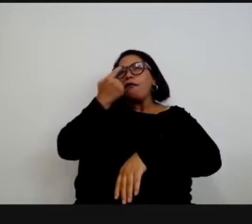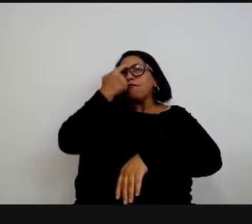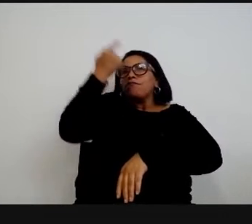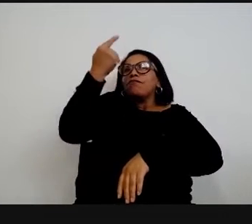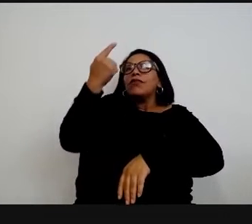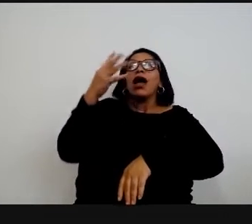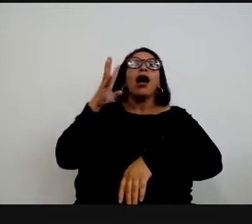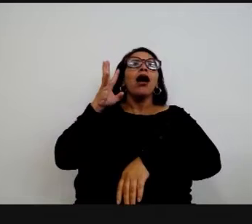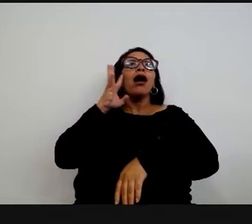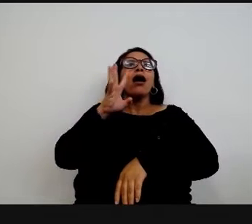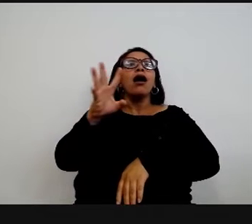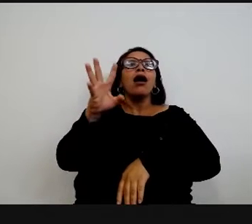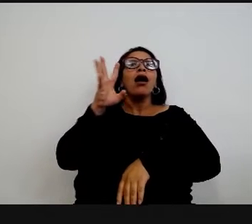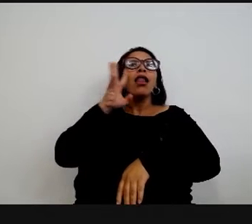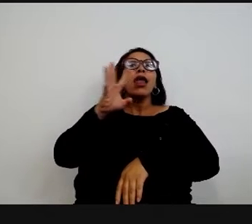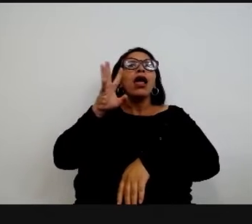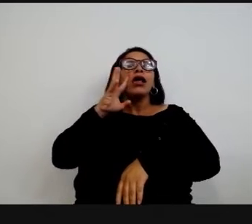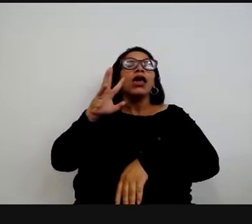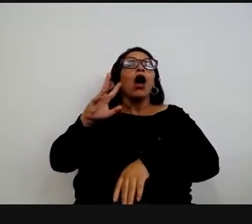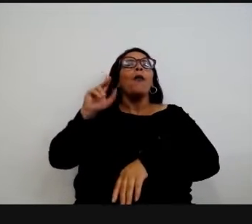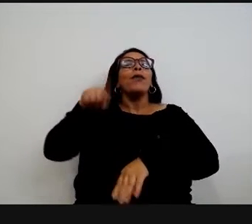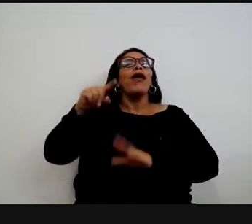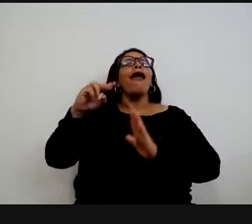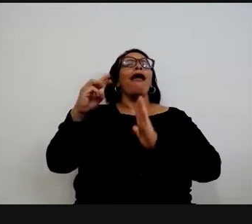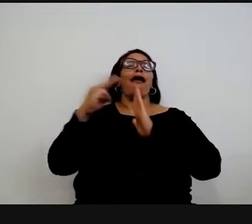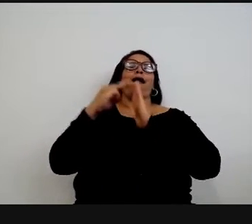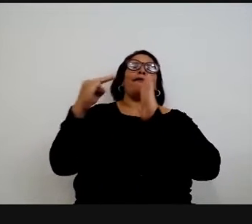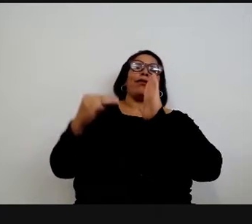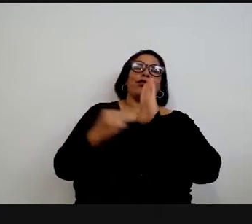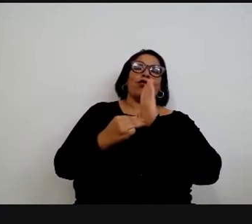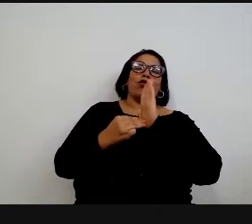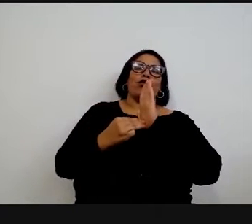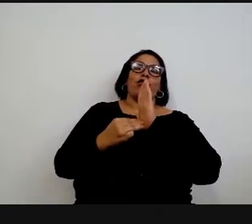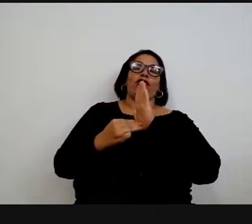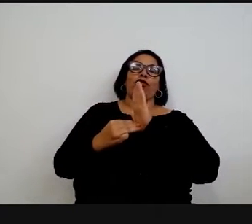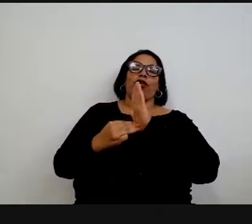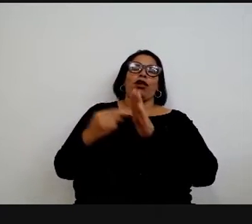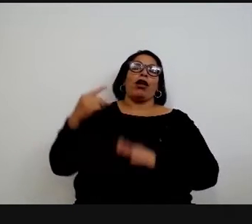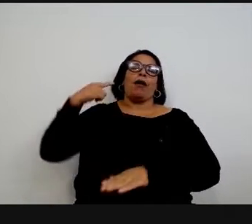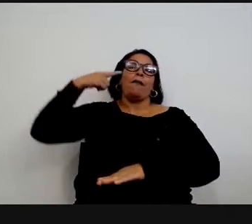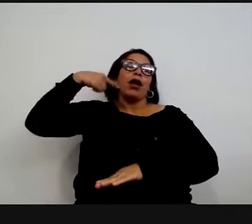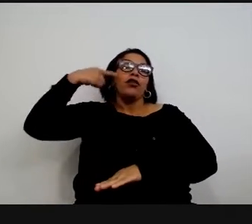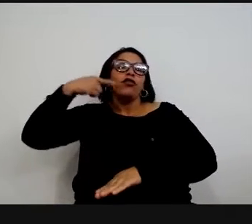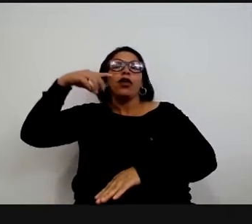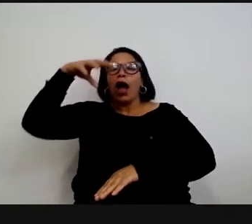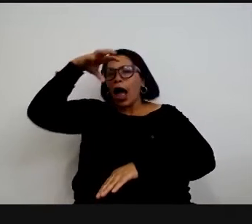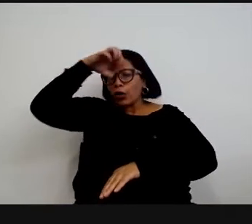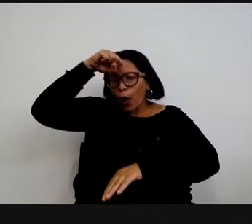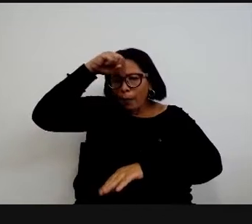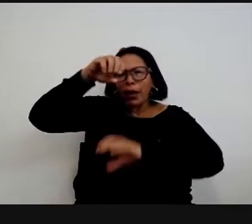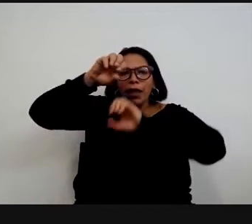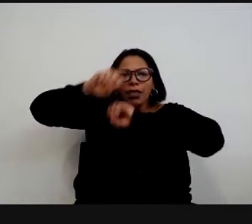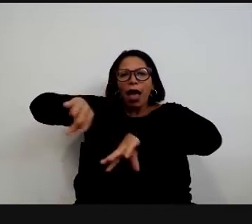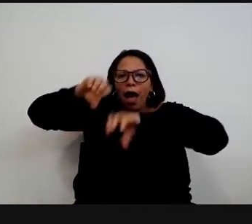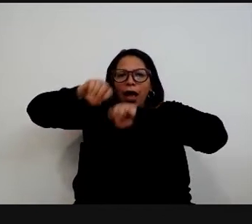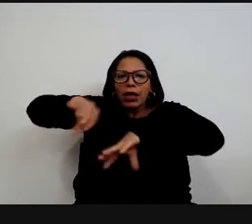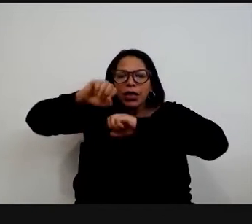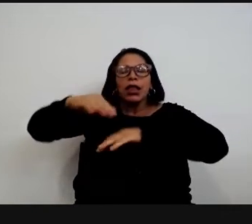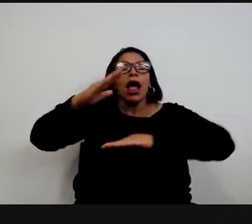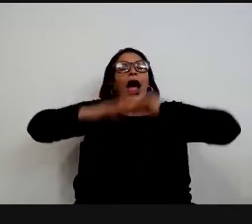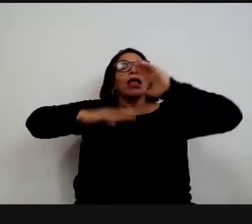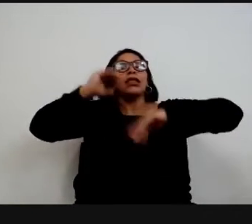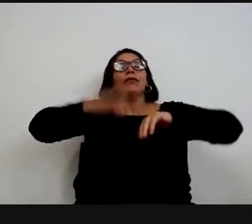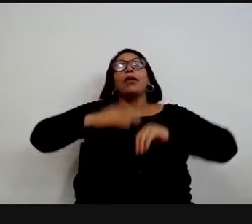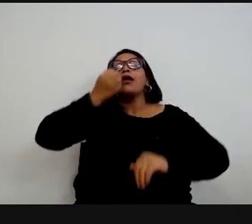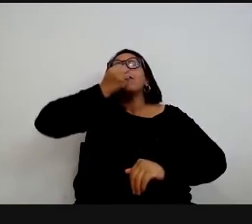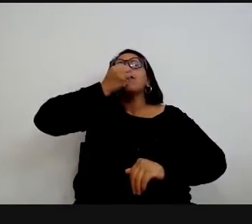esses congressos nos permitem ver o que os outros estão fazendo, né, e extrair assim, o que de bom, né, assim, as boas